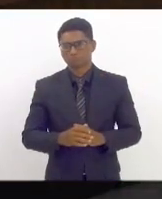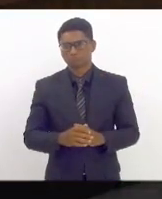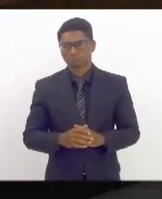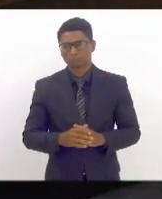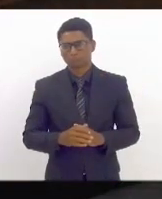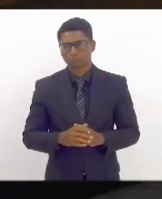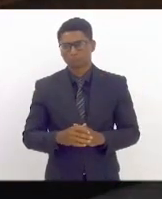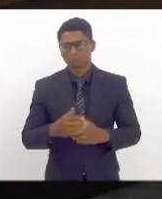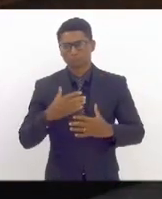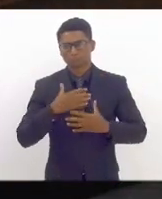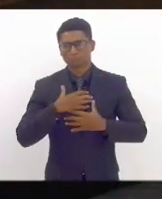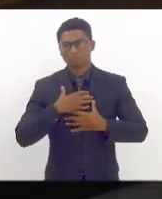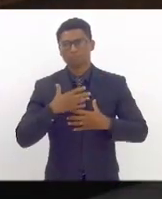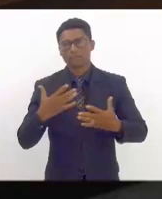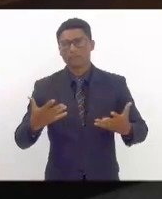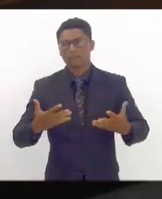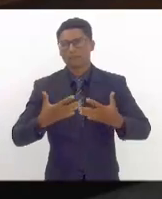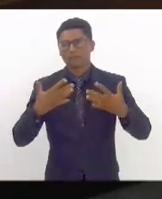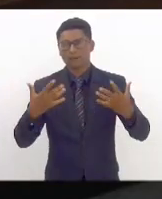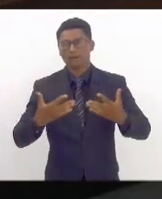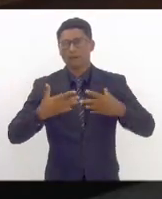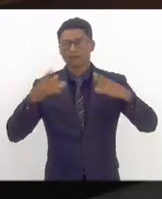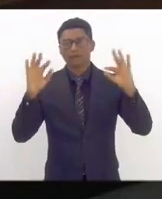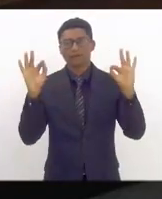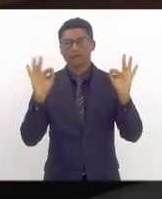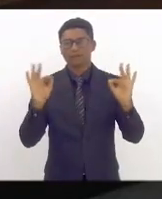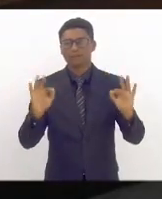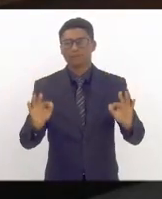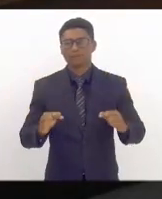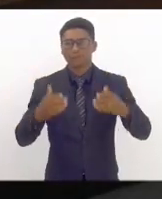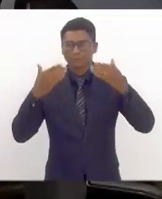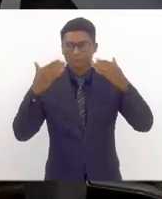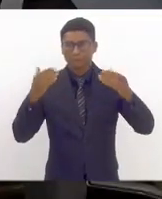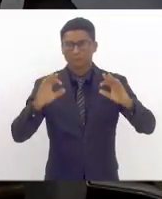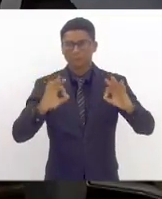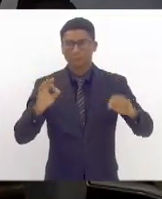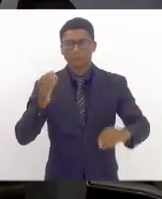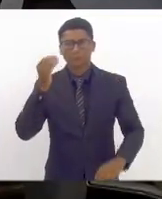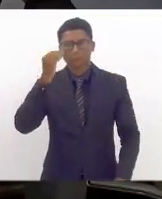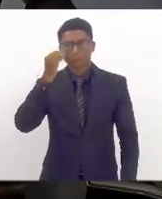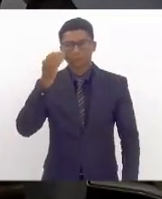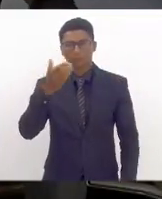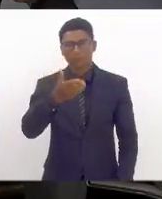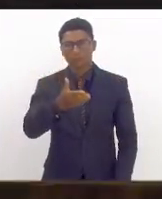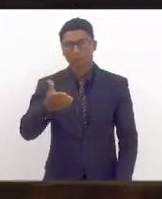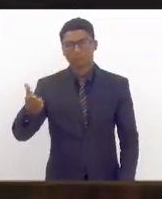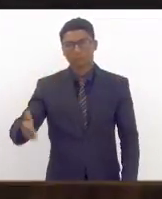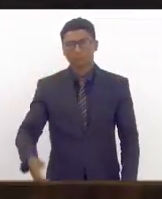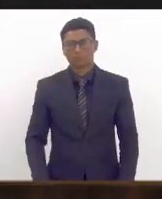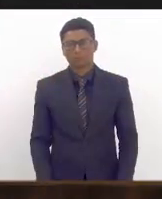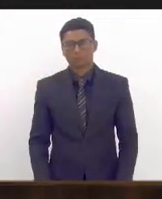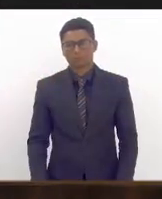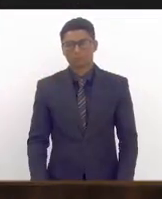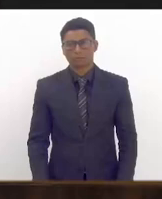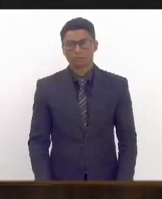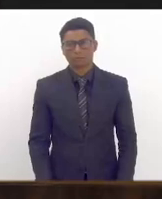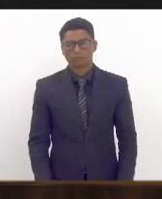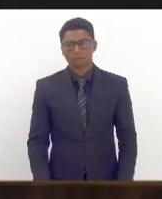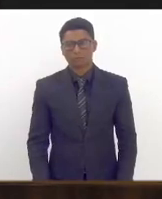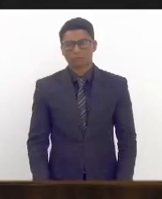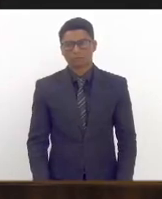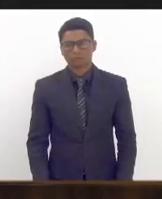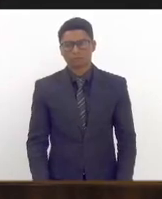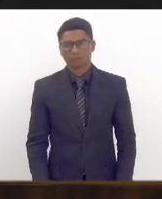uma alegria e uma felicidade nas suas apresentações beijos é poucos